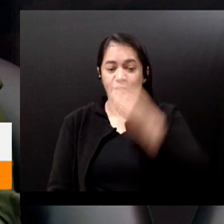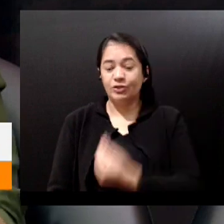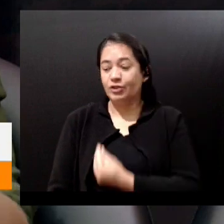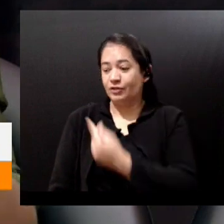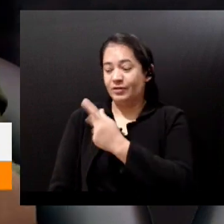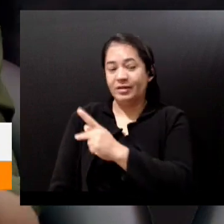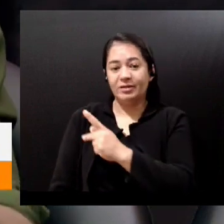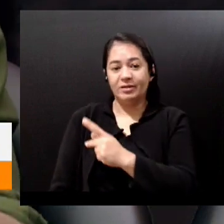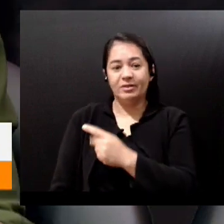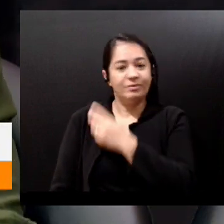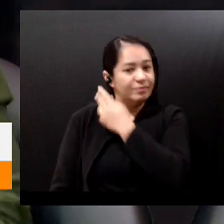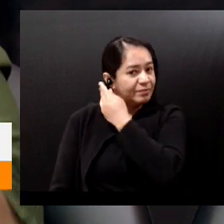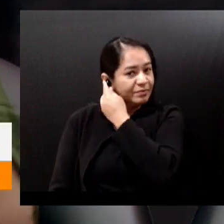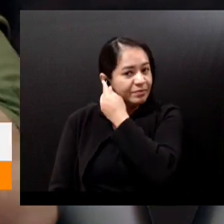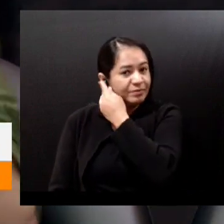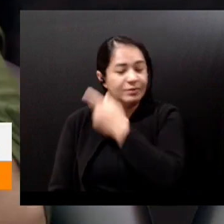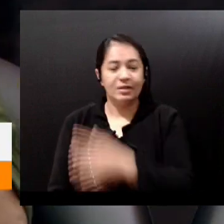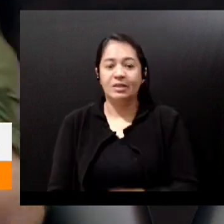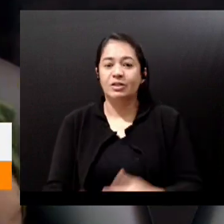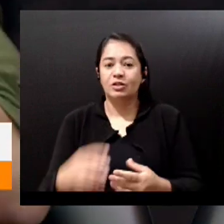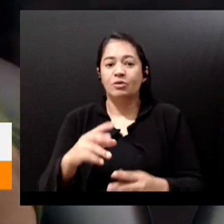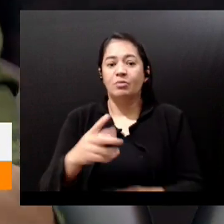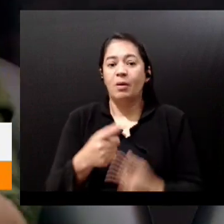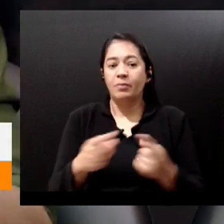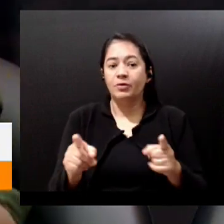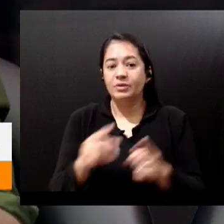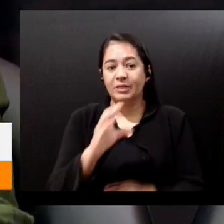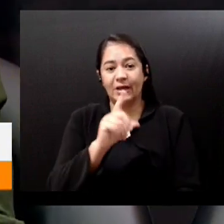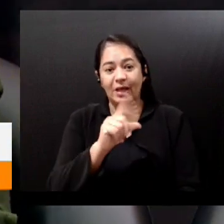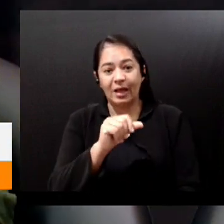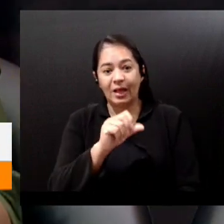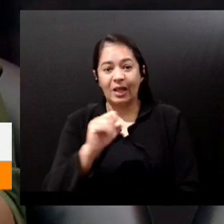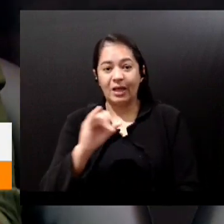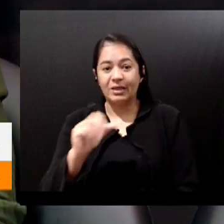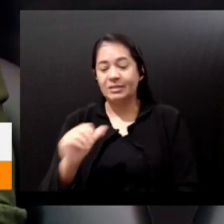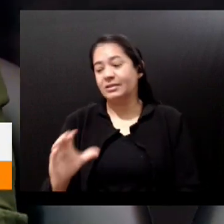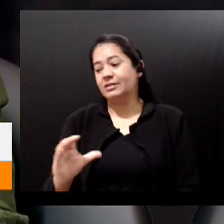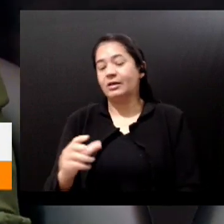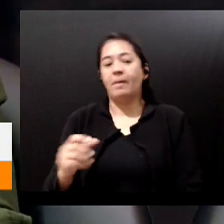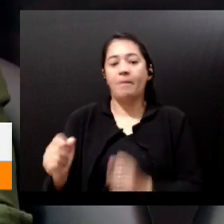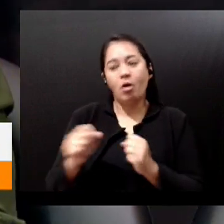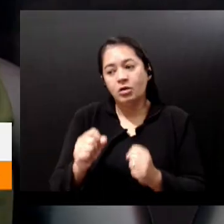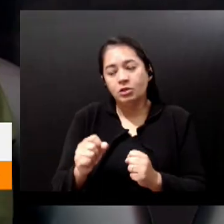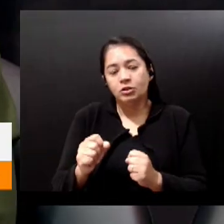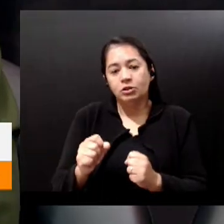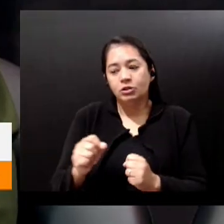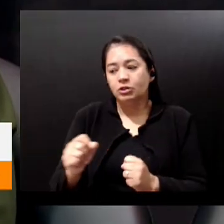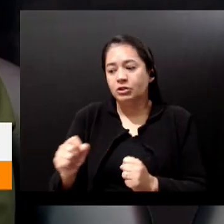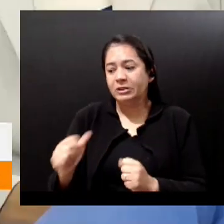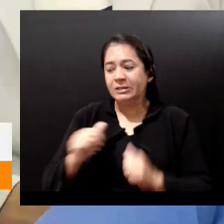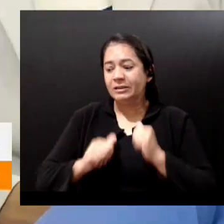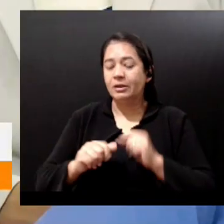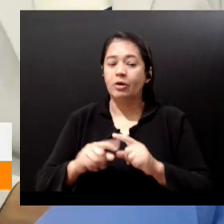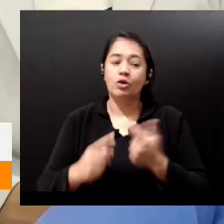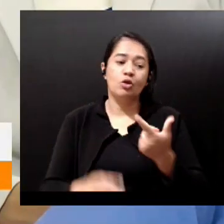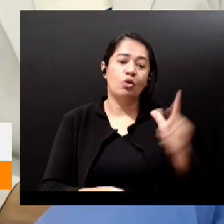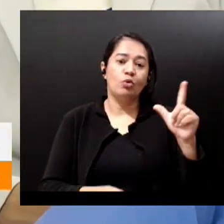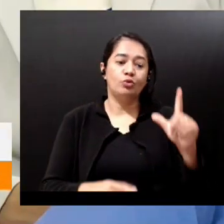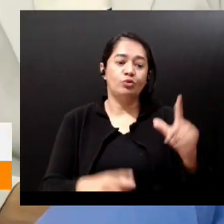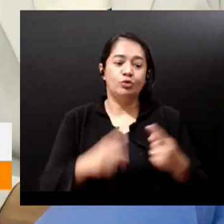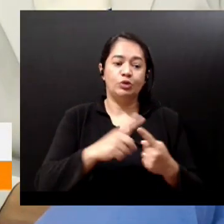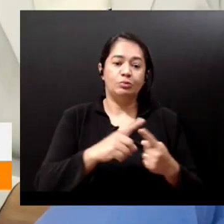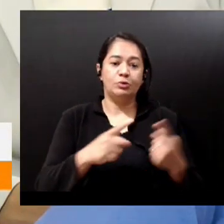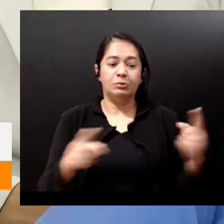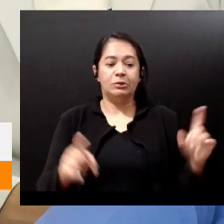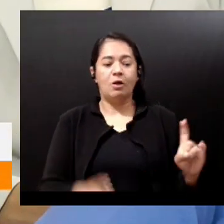assim muita ansiedade, e uma música mais roqueira, mais batidona, sim, pode gerar mais calmaria. Eu conheço várias pessoas que pensam